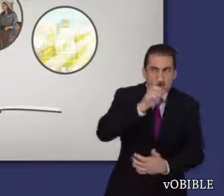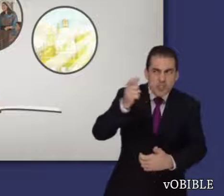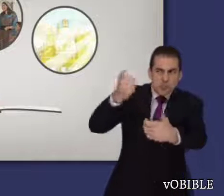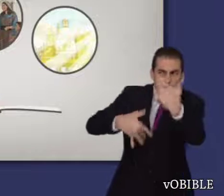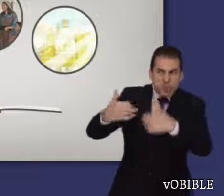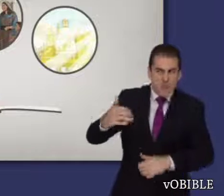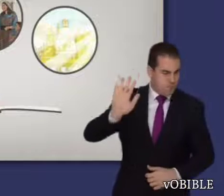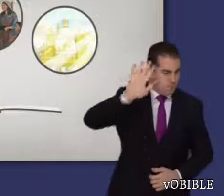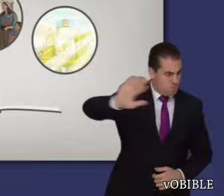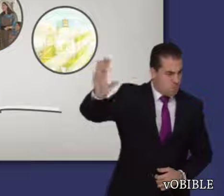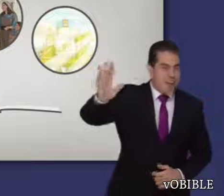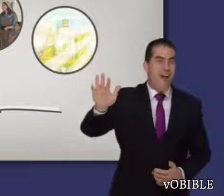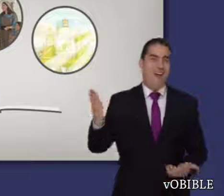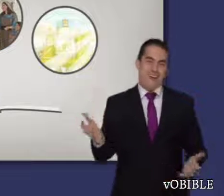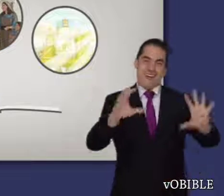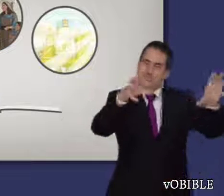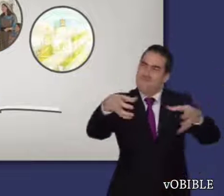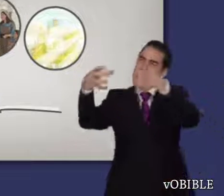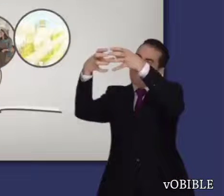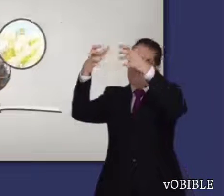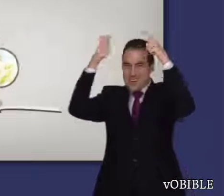reino de Deus.